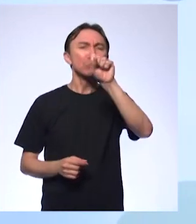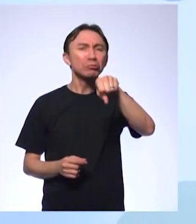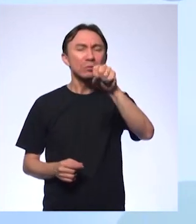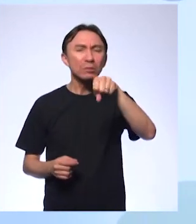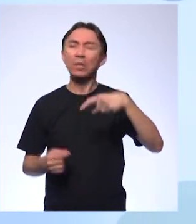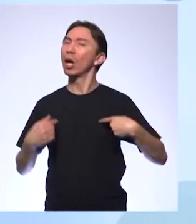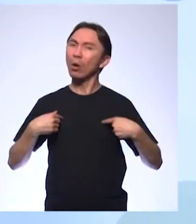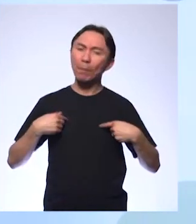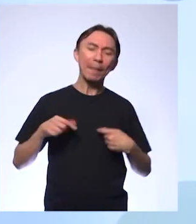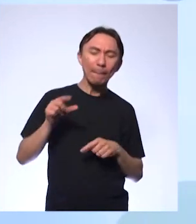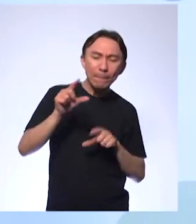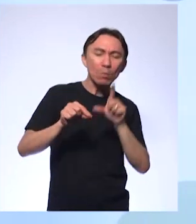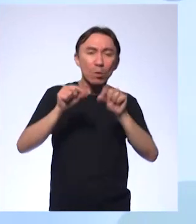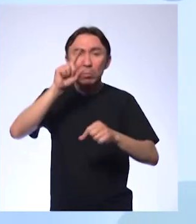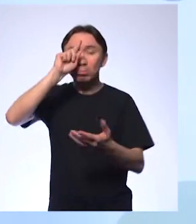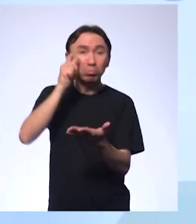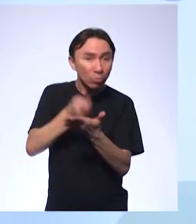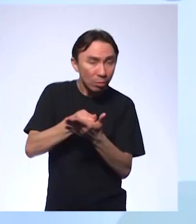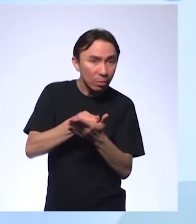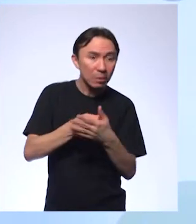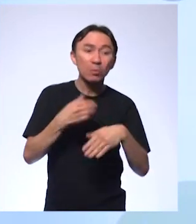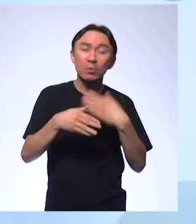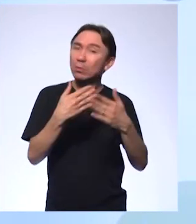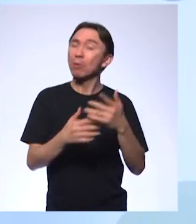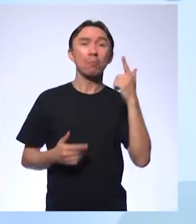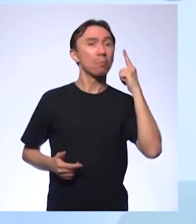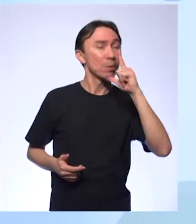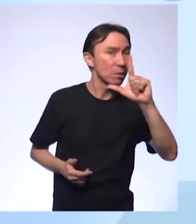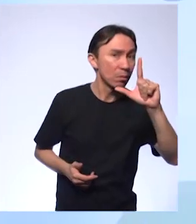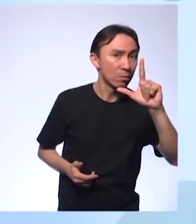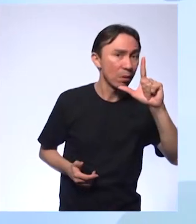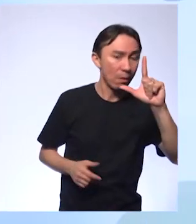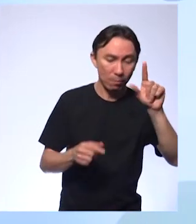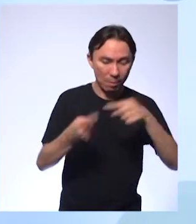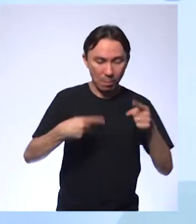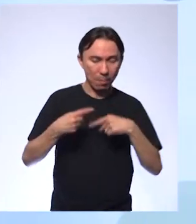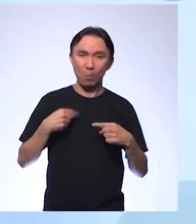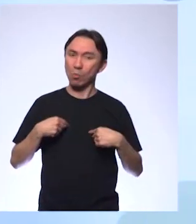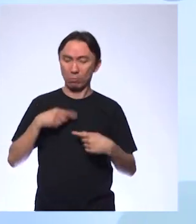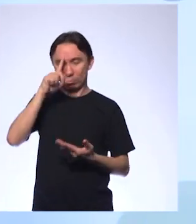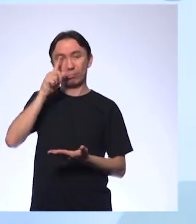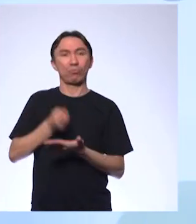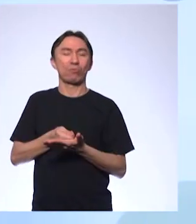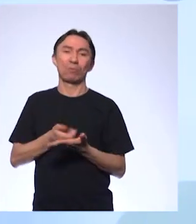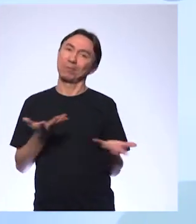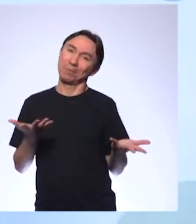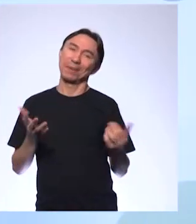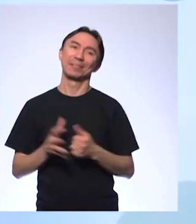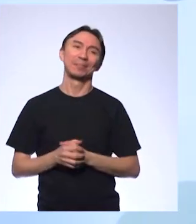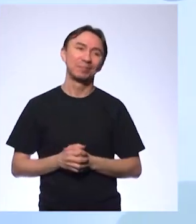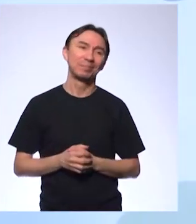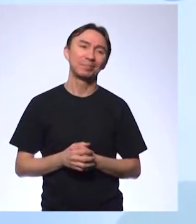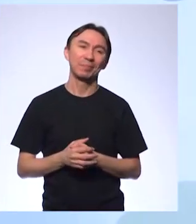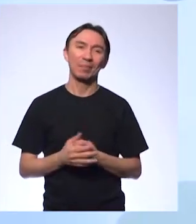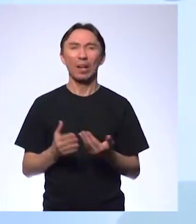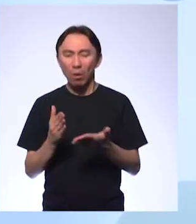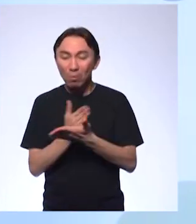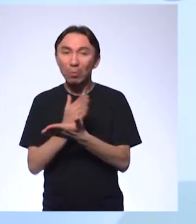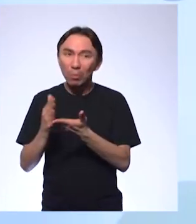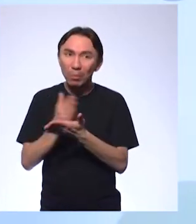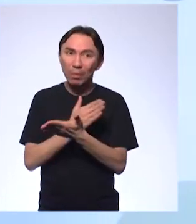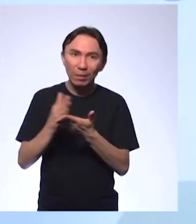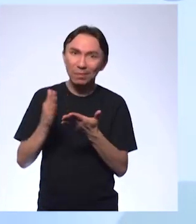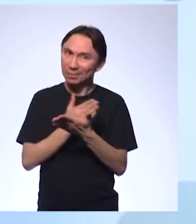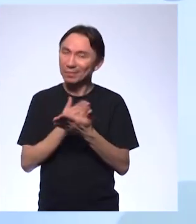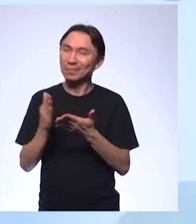vão definir aonde eu quero chegar. É uma justificativa. Perfeito. Tem alguns alunos assim, que se justificaram, né? Para não ficar injusto